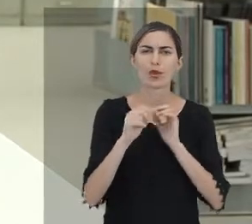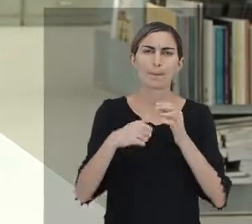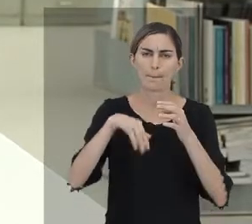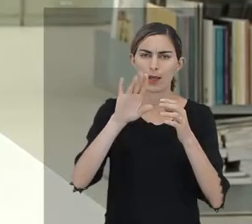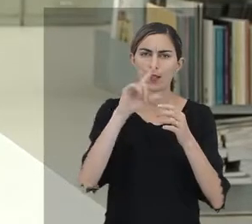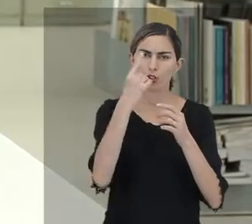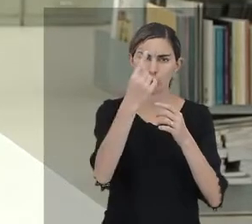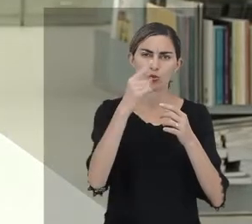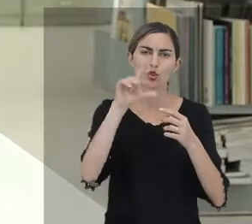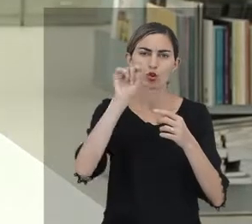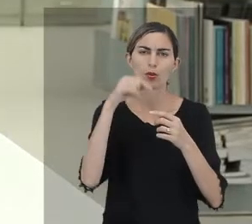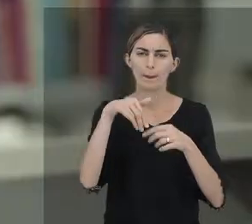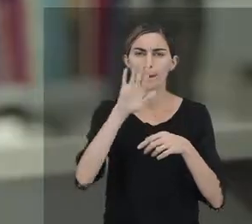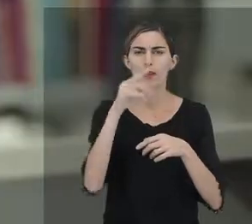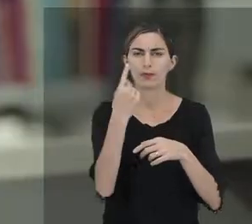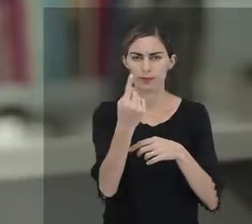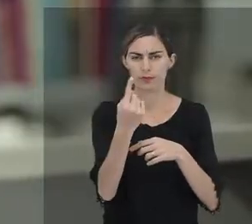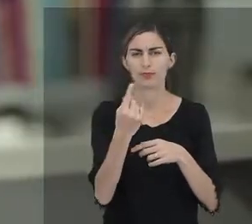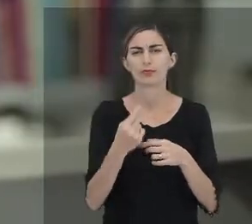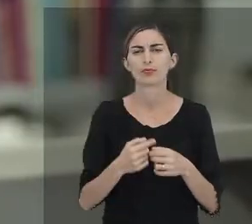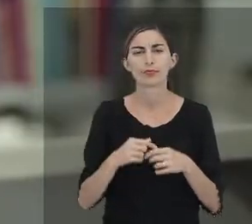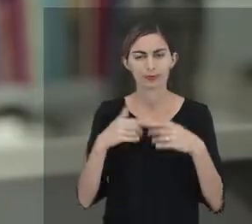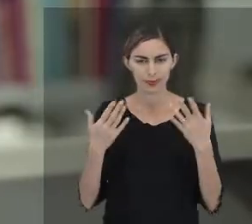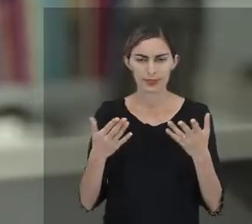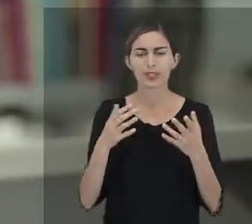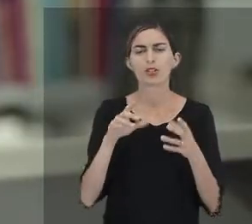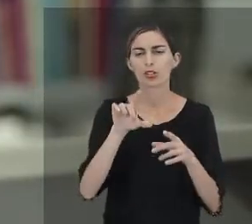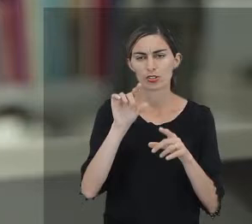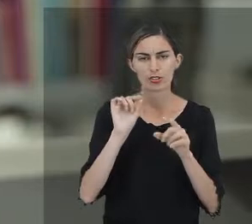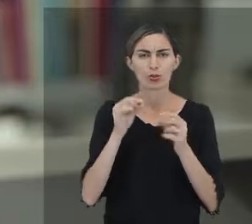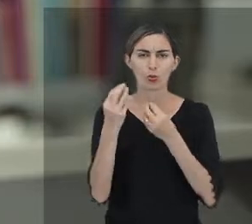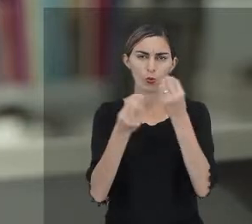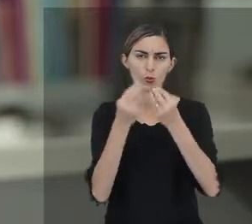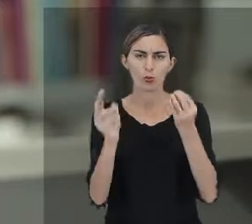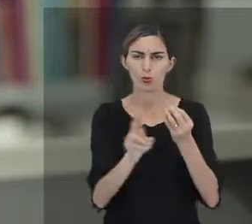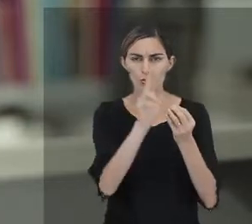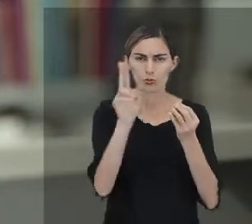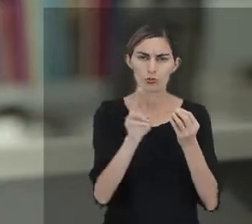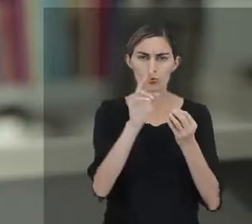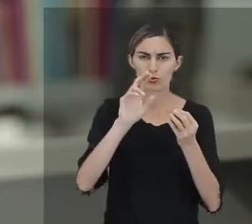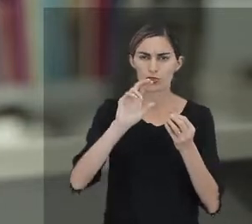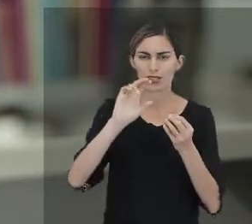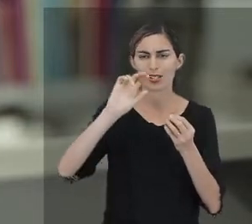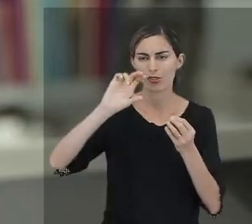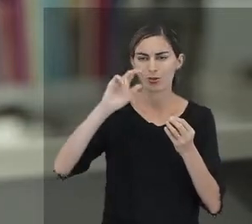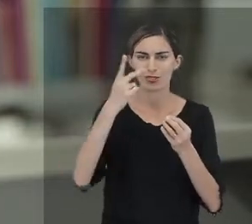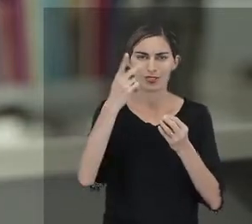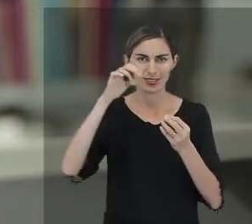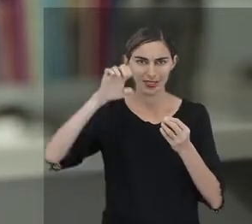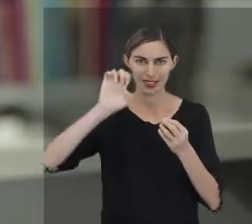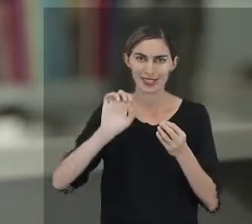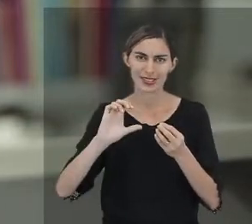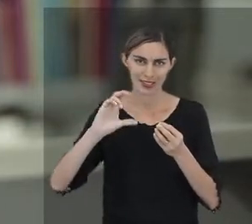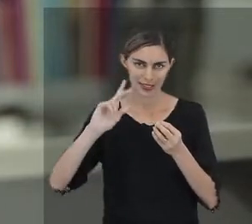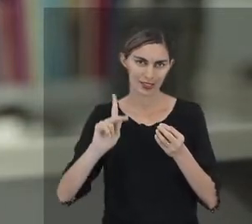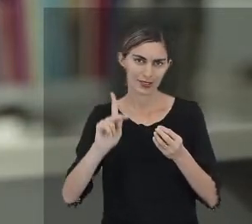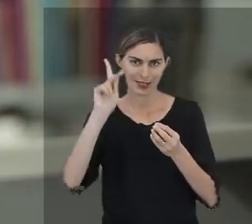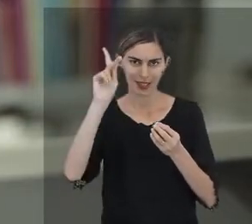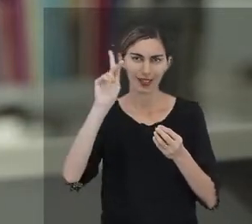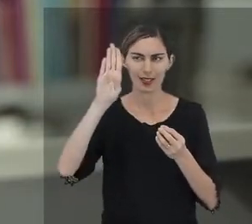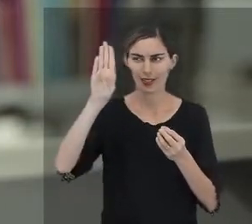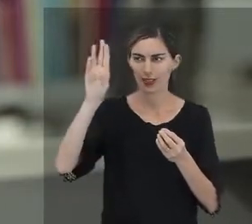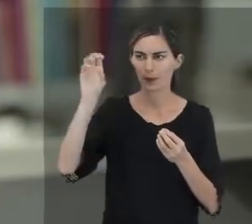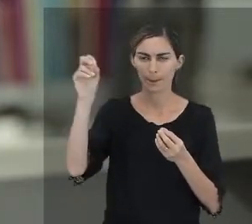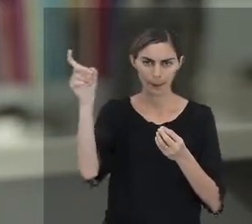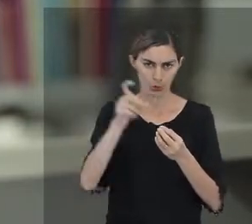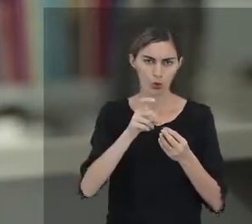mais de um elemento. E essa é a forma que a gente faz para usar o checkbox. Você coloca ele no